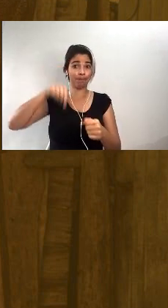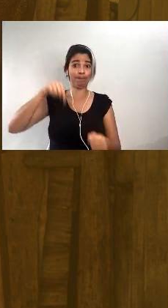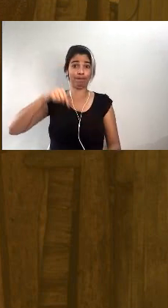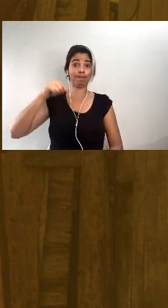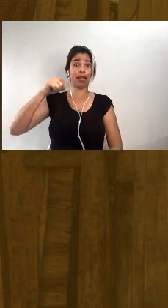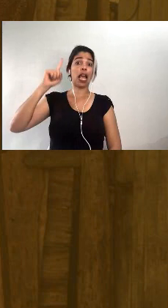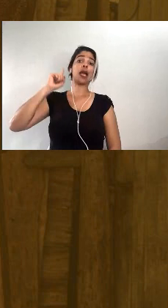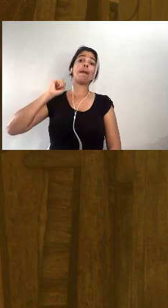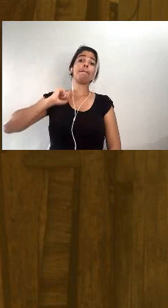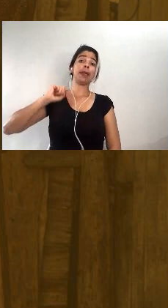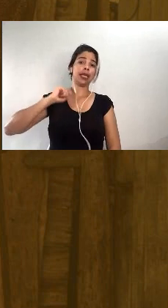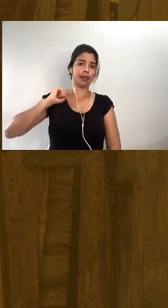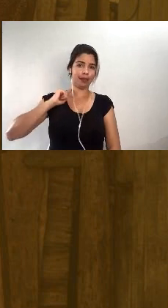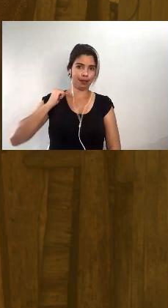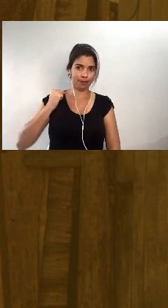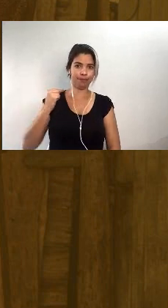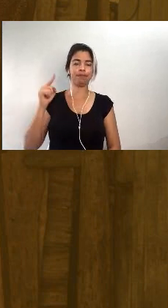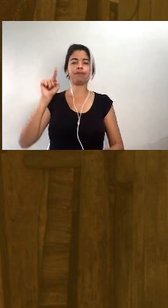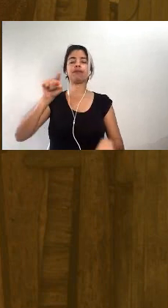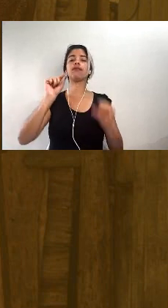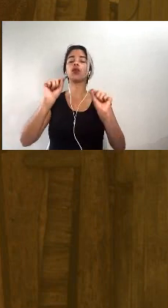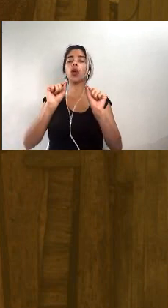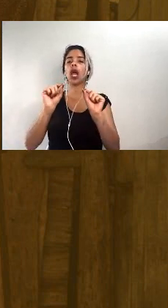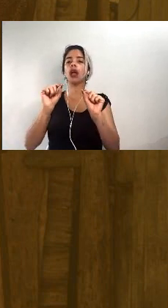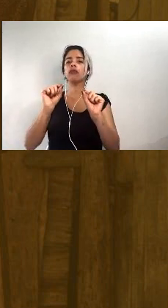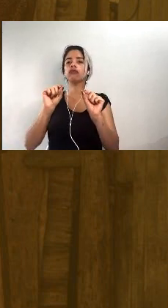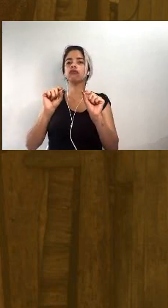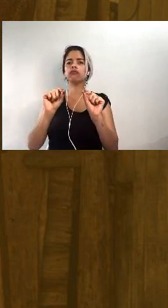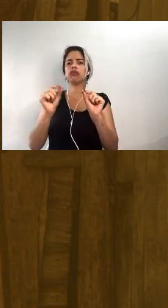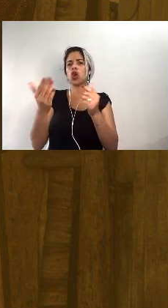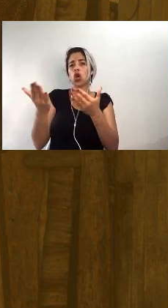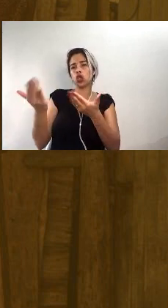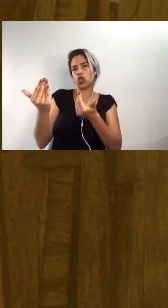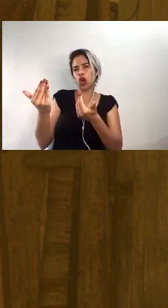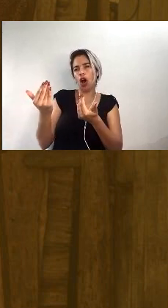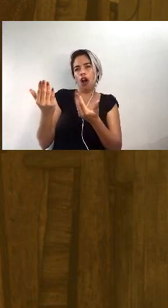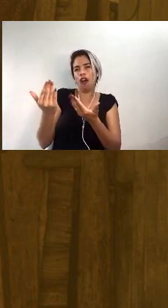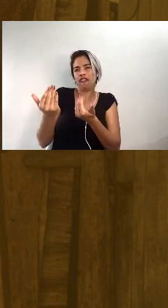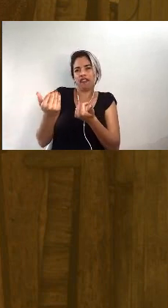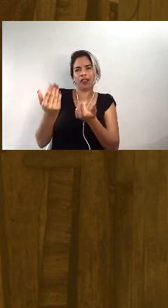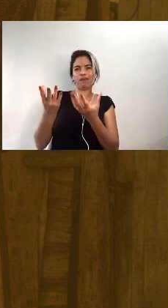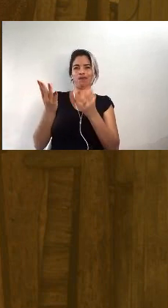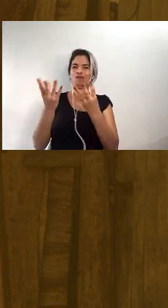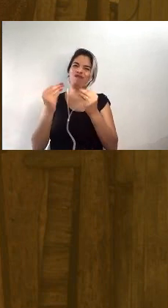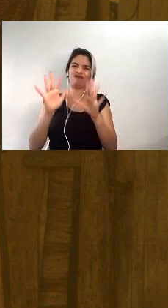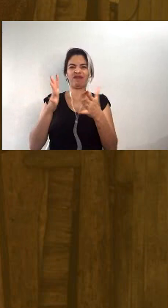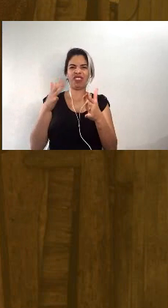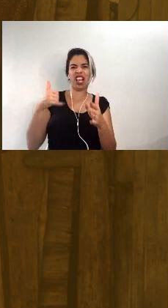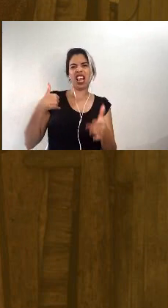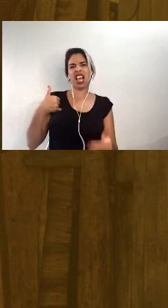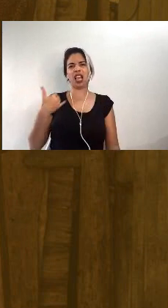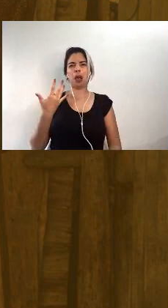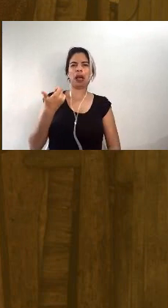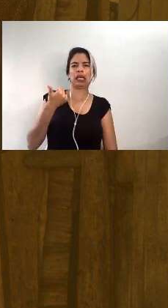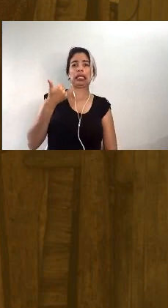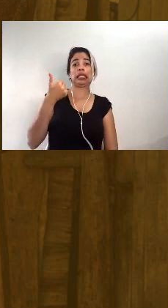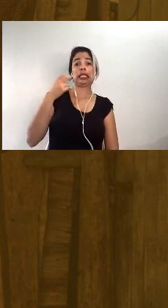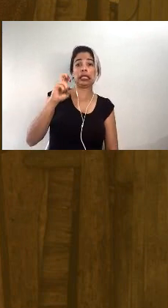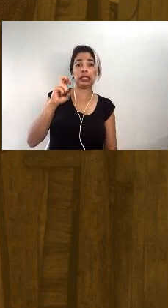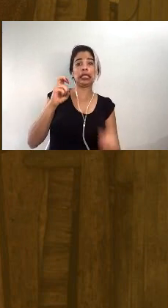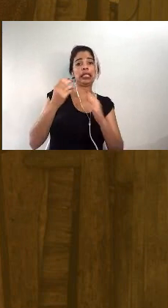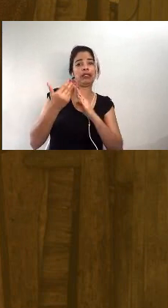Gerais, onde elas dizem, elas já não são tão mais jovens, tá? Mas é de mais ou menos uns 15 anos